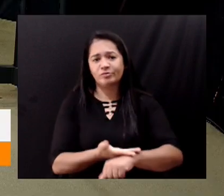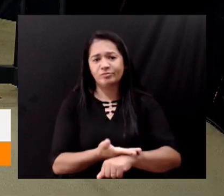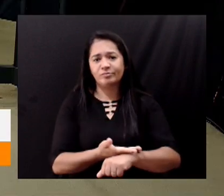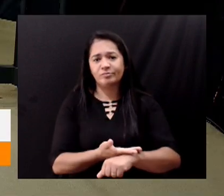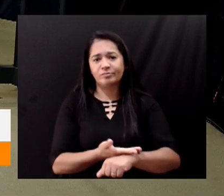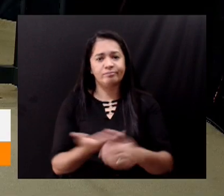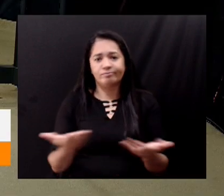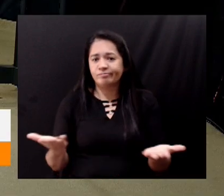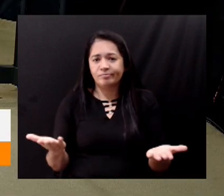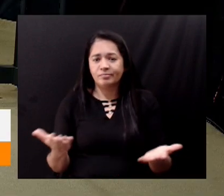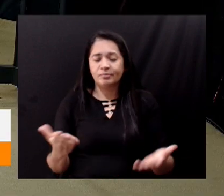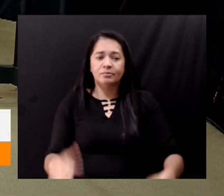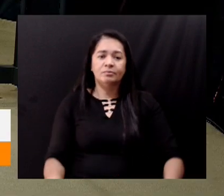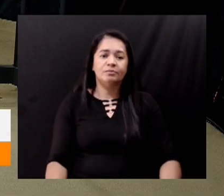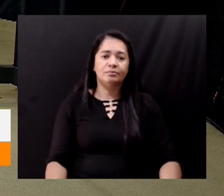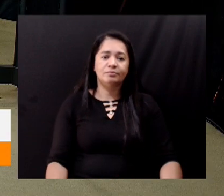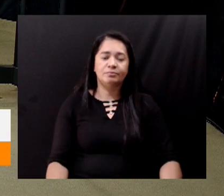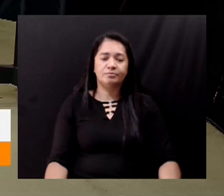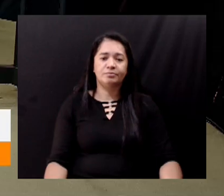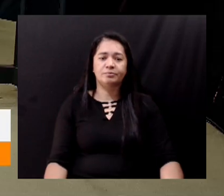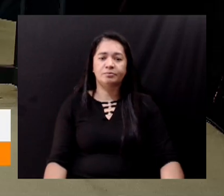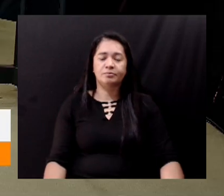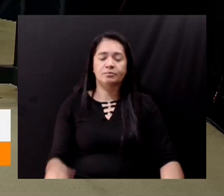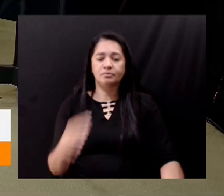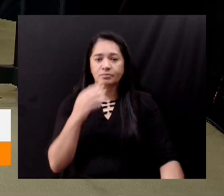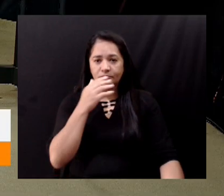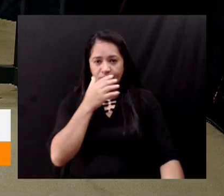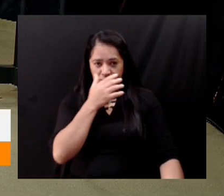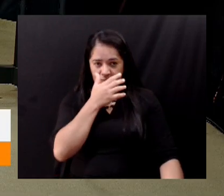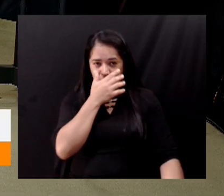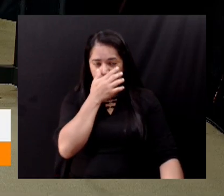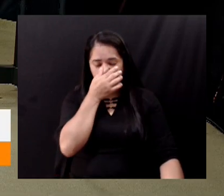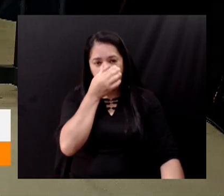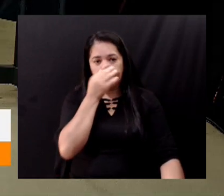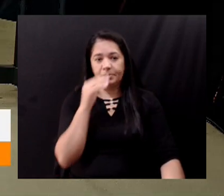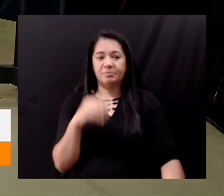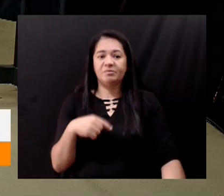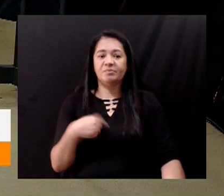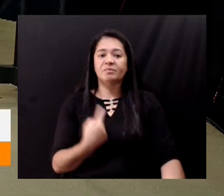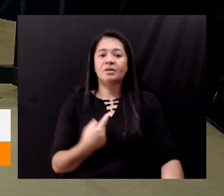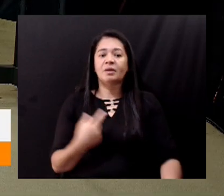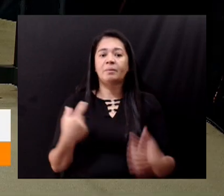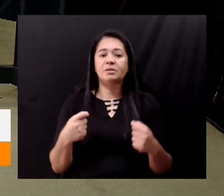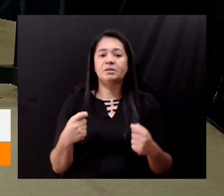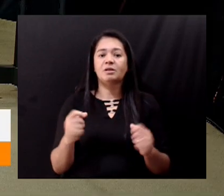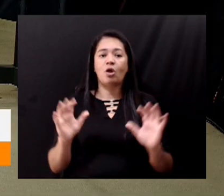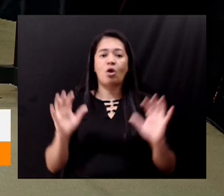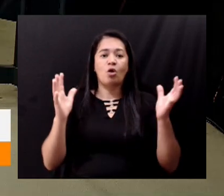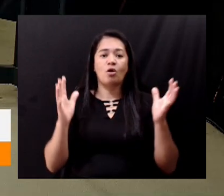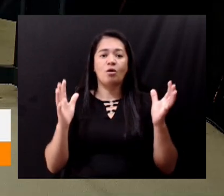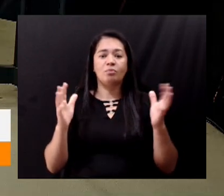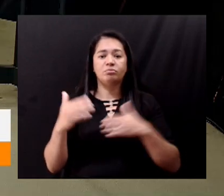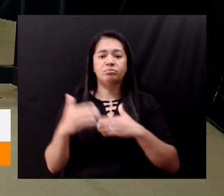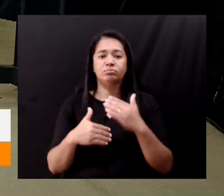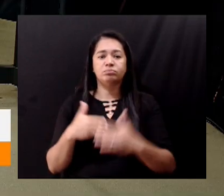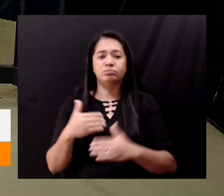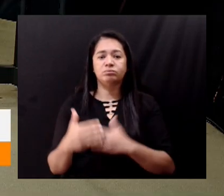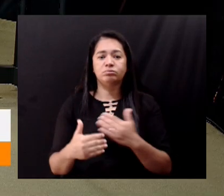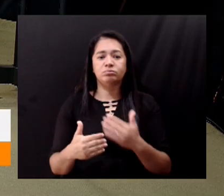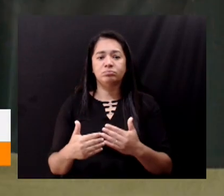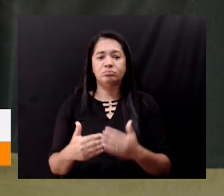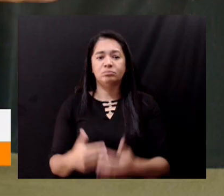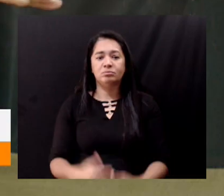Verdade, correto. Olha aí, tá vendo? A gente precisa comemorar as pequenas conquistas, né? Por mais que, de